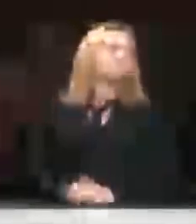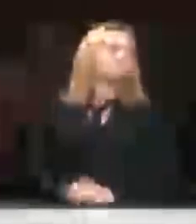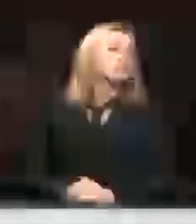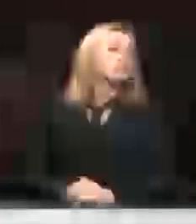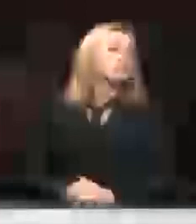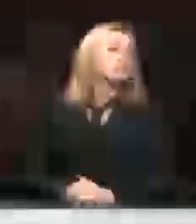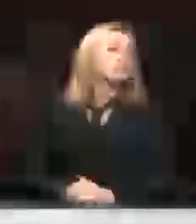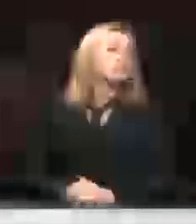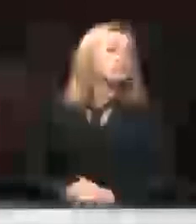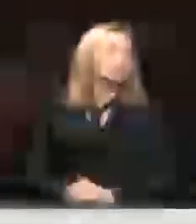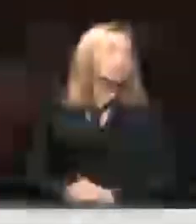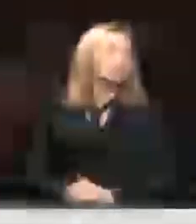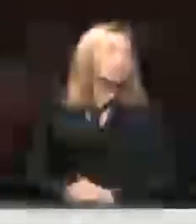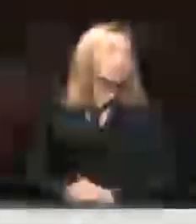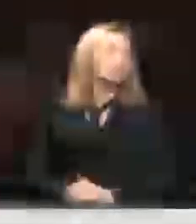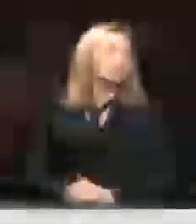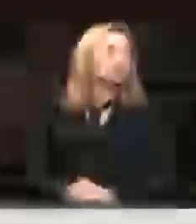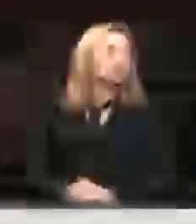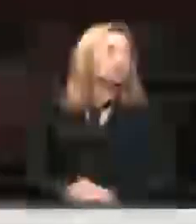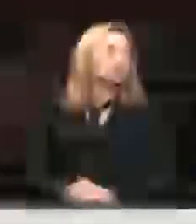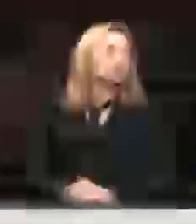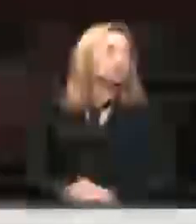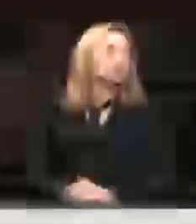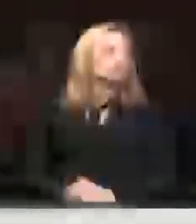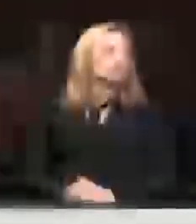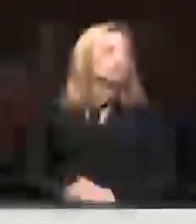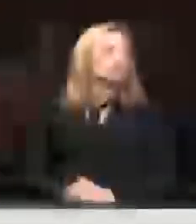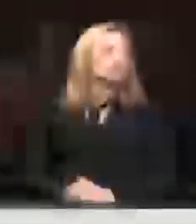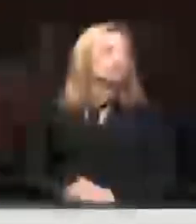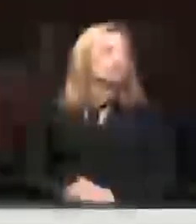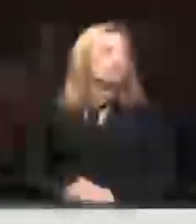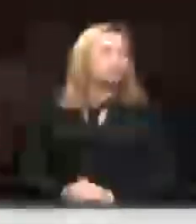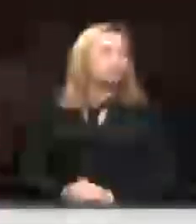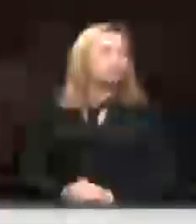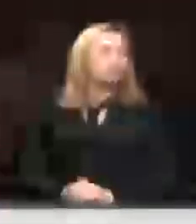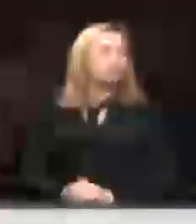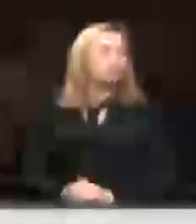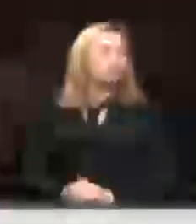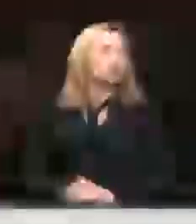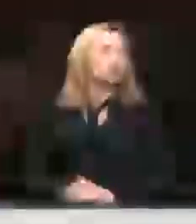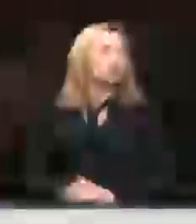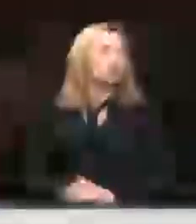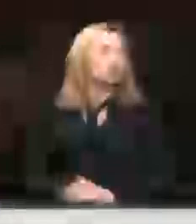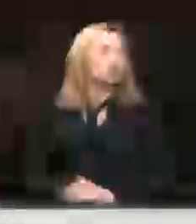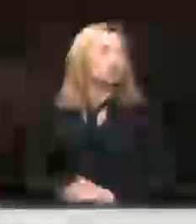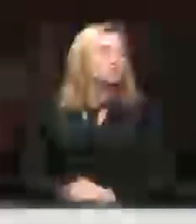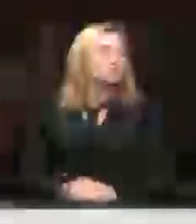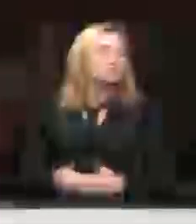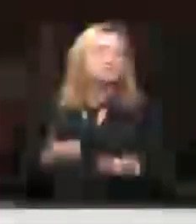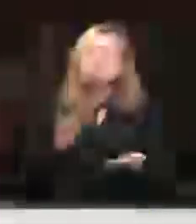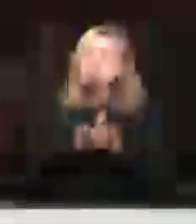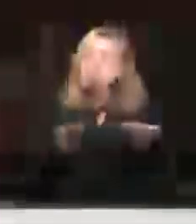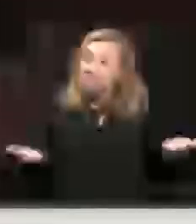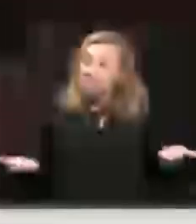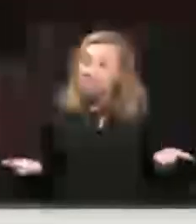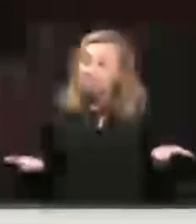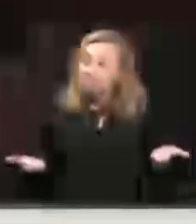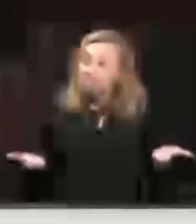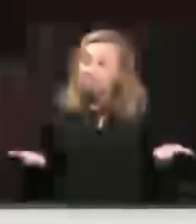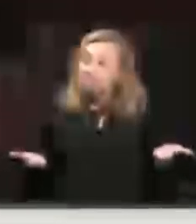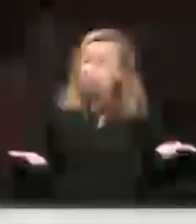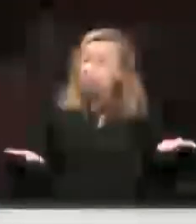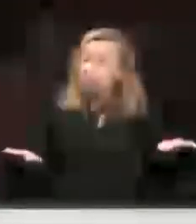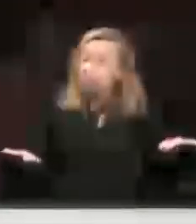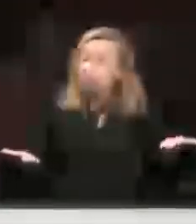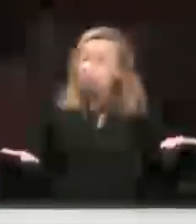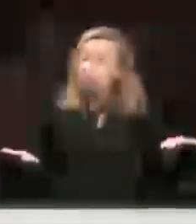a decisão da população é soberana, rigorosamente soberana, a derrota entristece,